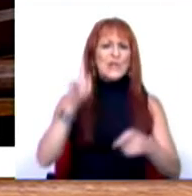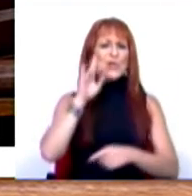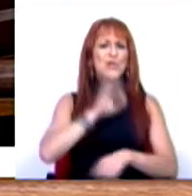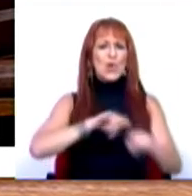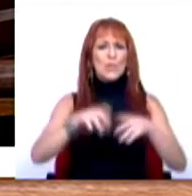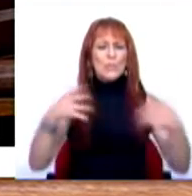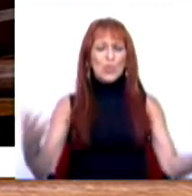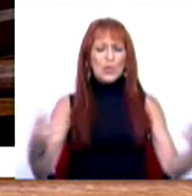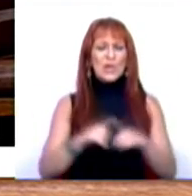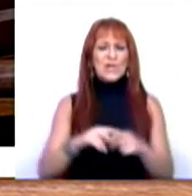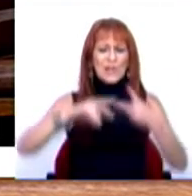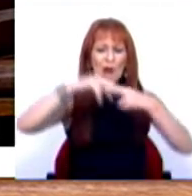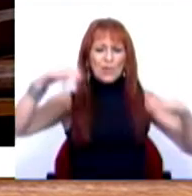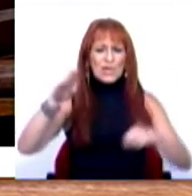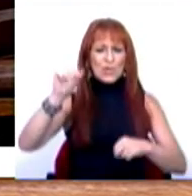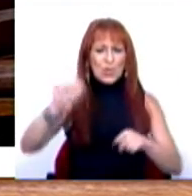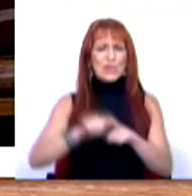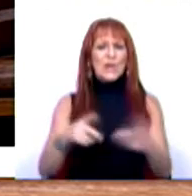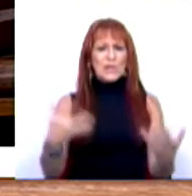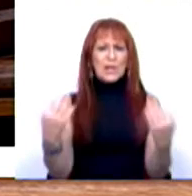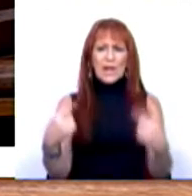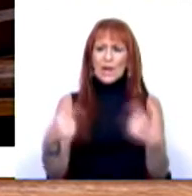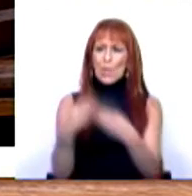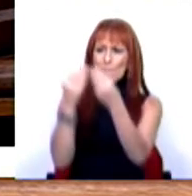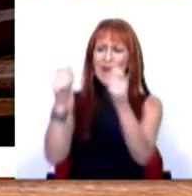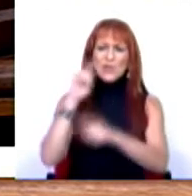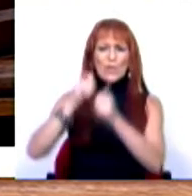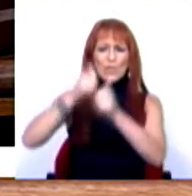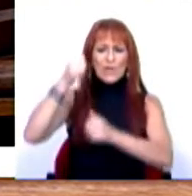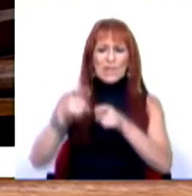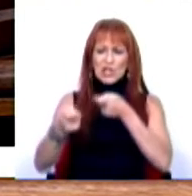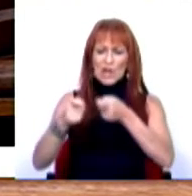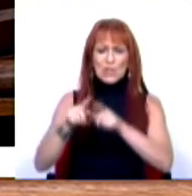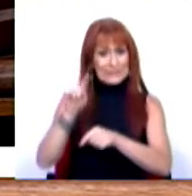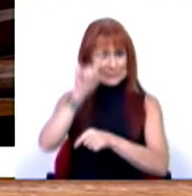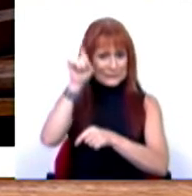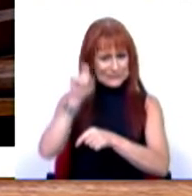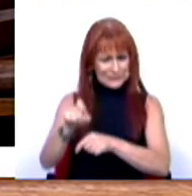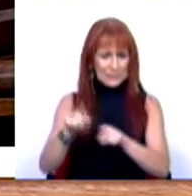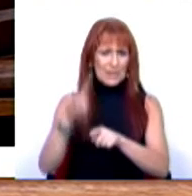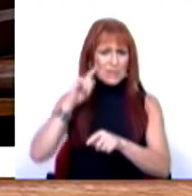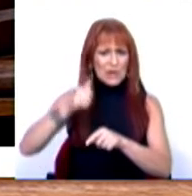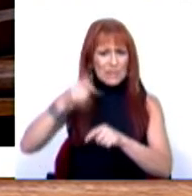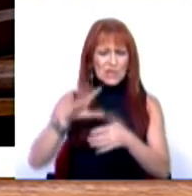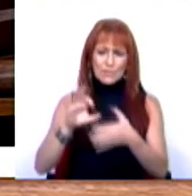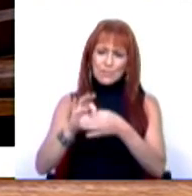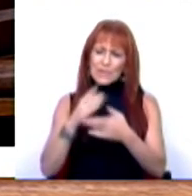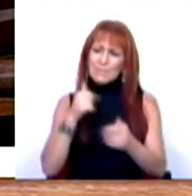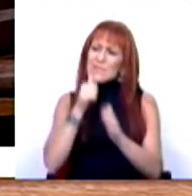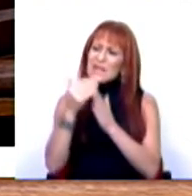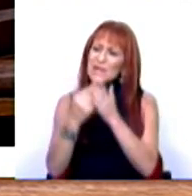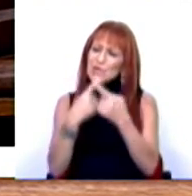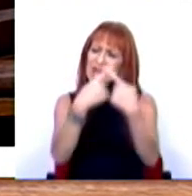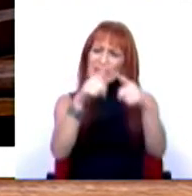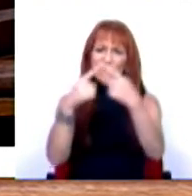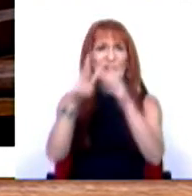senhoras deputadas, que as autarquias locais sejam dotadas de meios fundamentais na gestão desta questão, sobretudo na adequação de medidas às